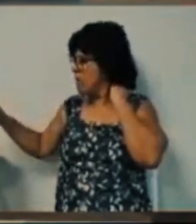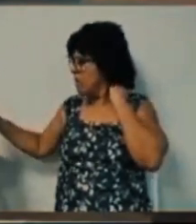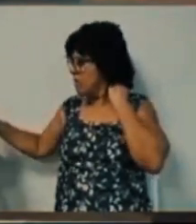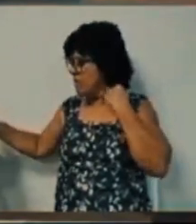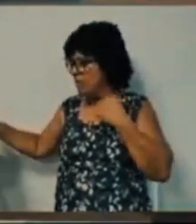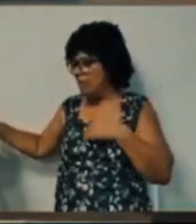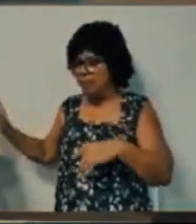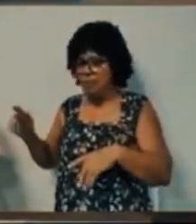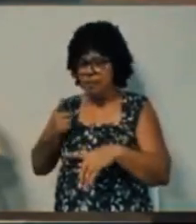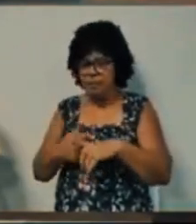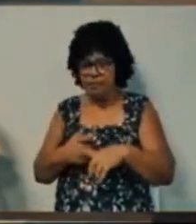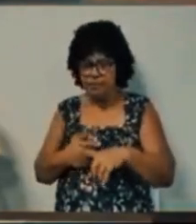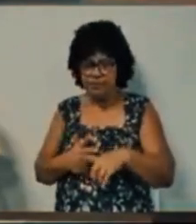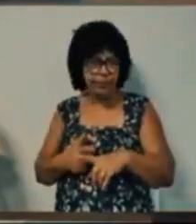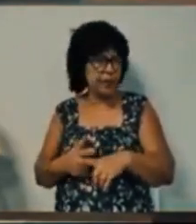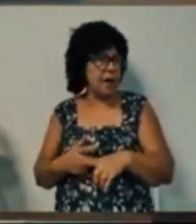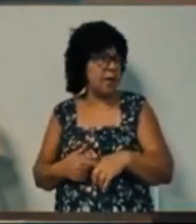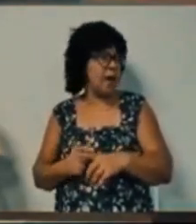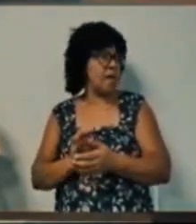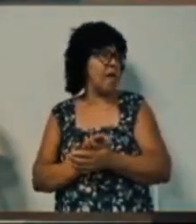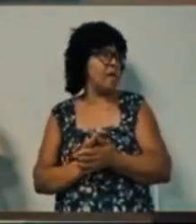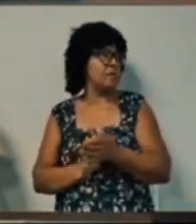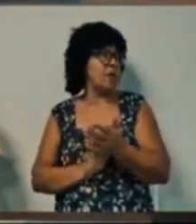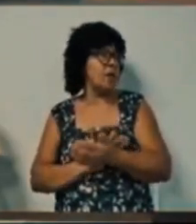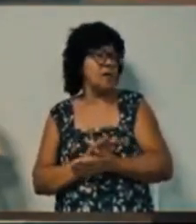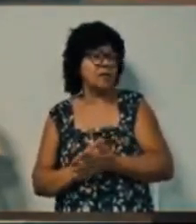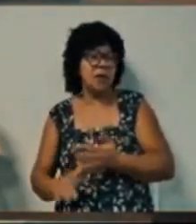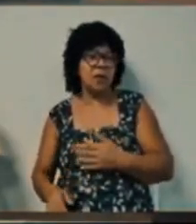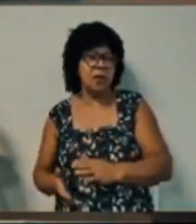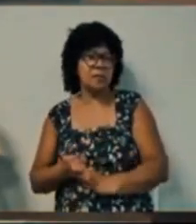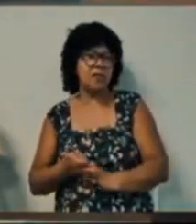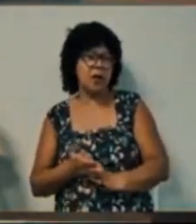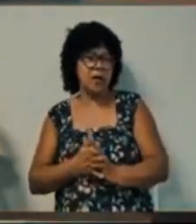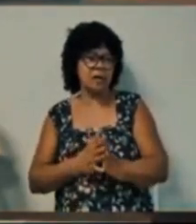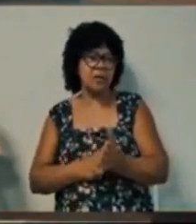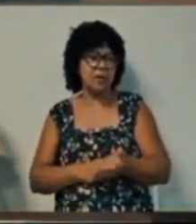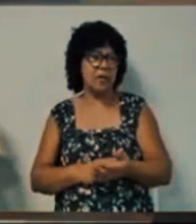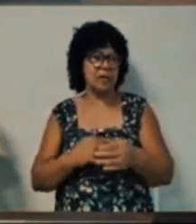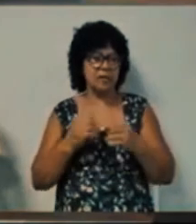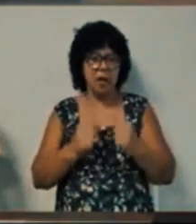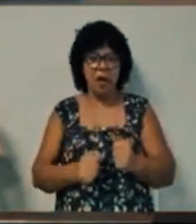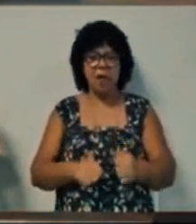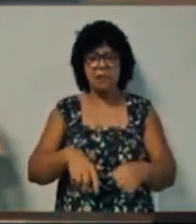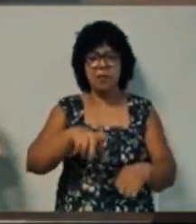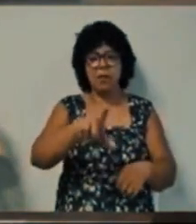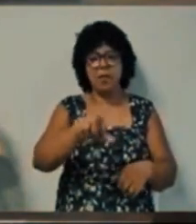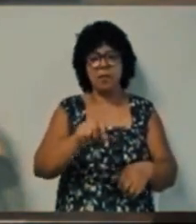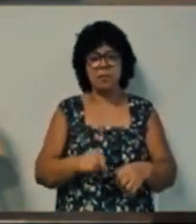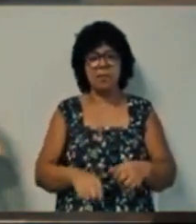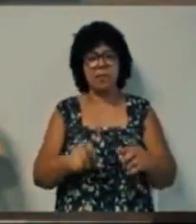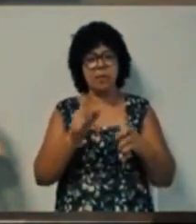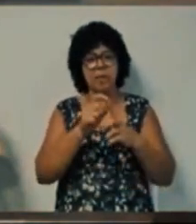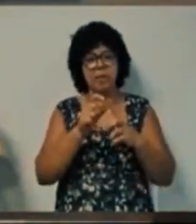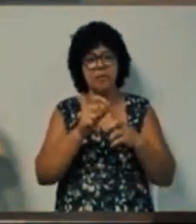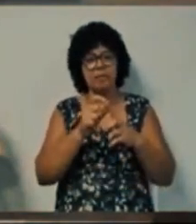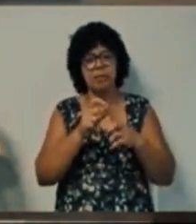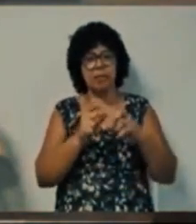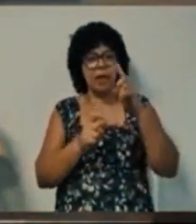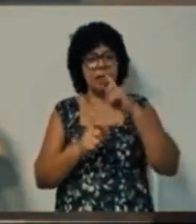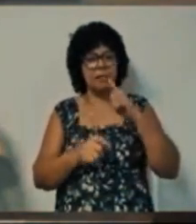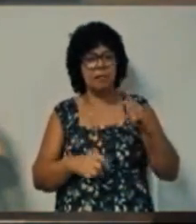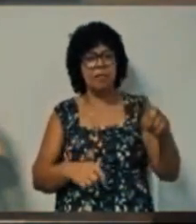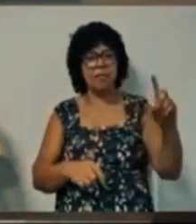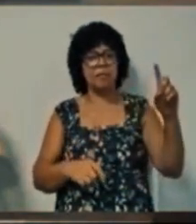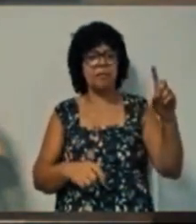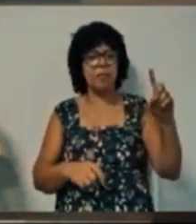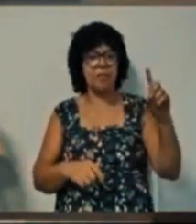chega, os livros dos livros chegam, os livros são queimados. Você